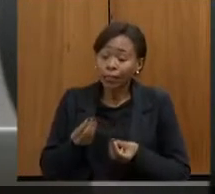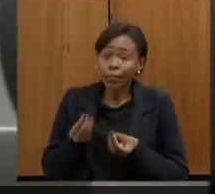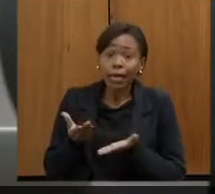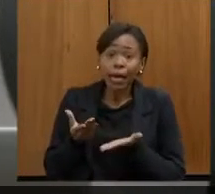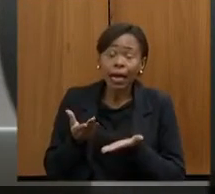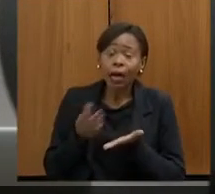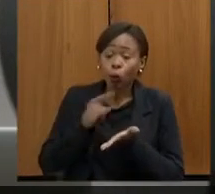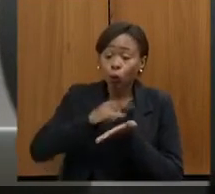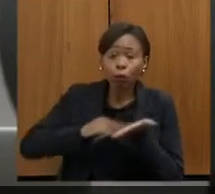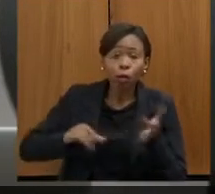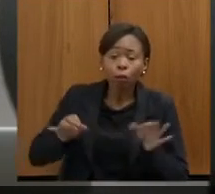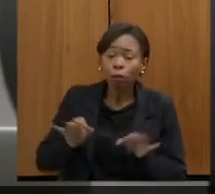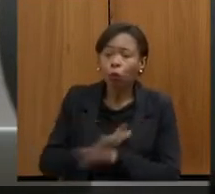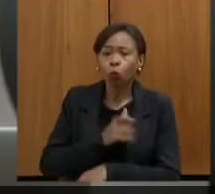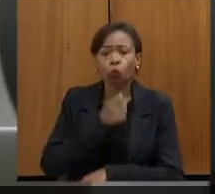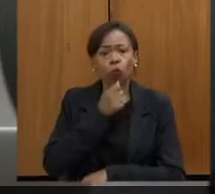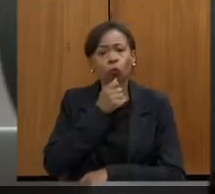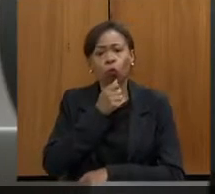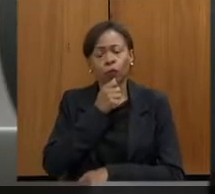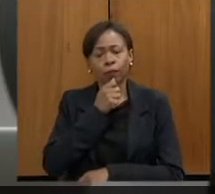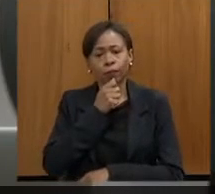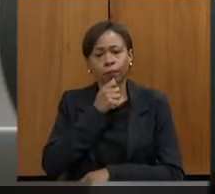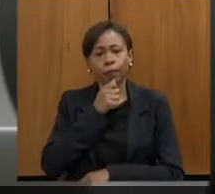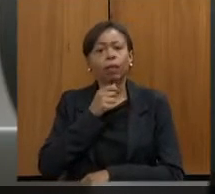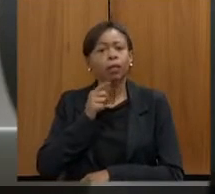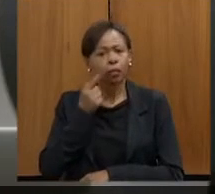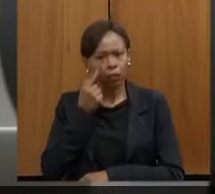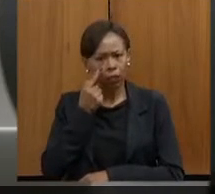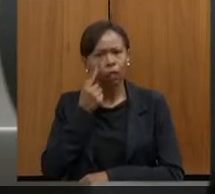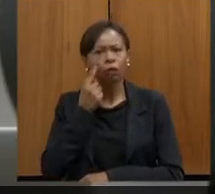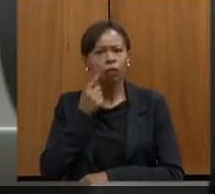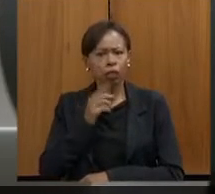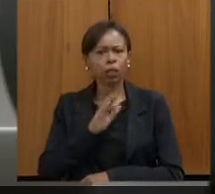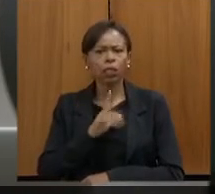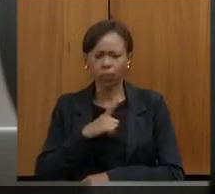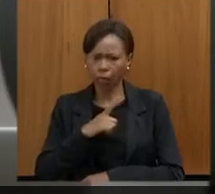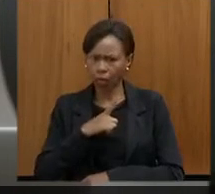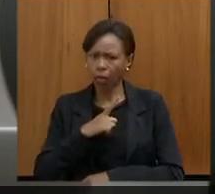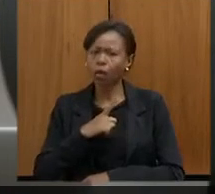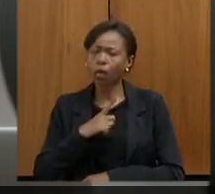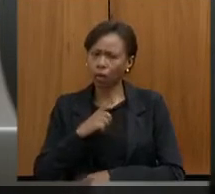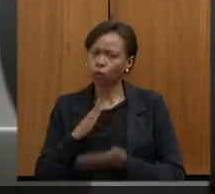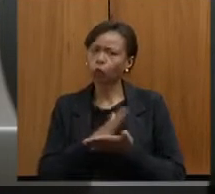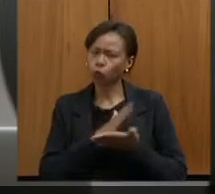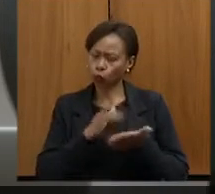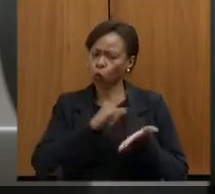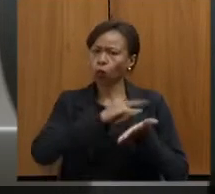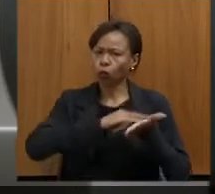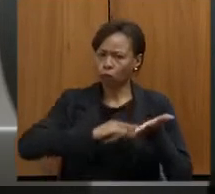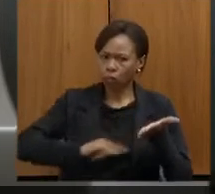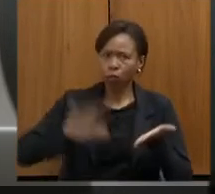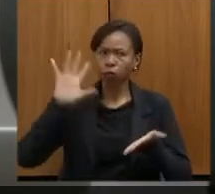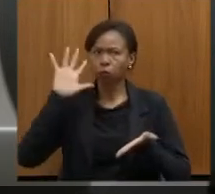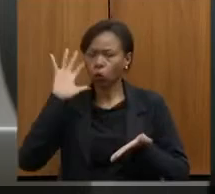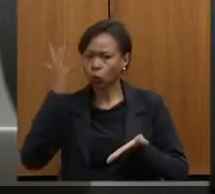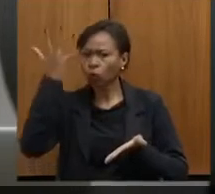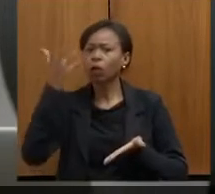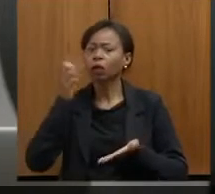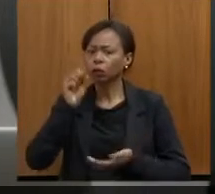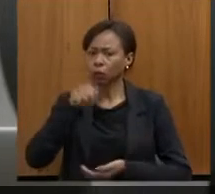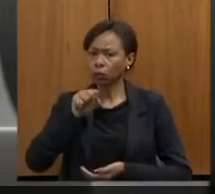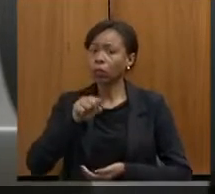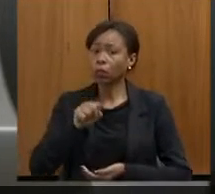Mas nós temos visto que realmente tem tido a entrega, tem dado solução para